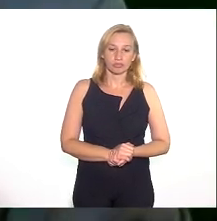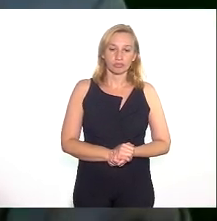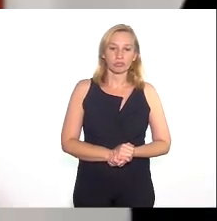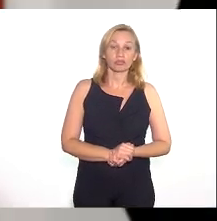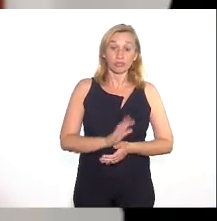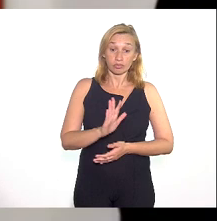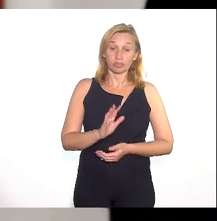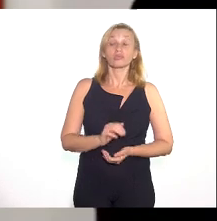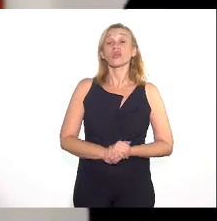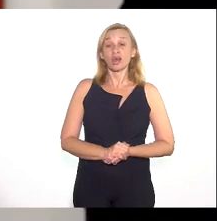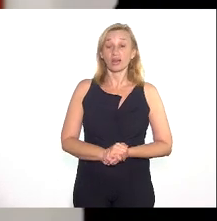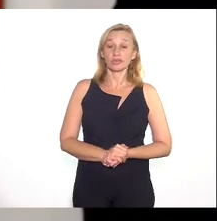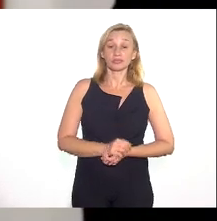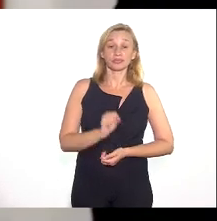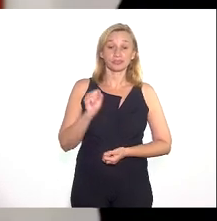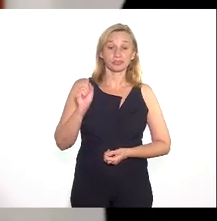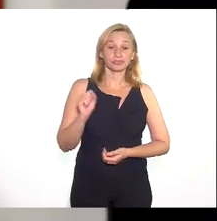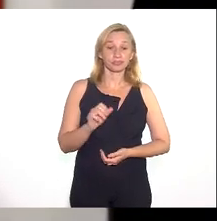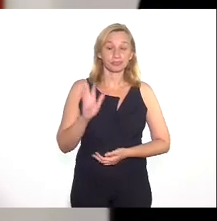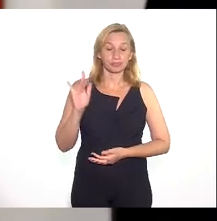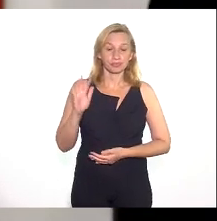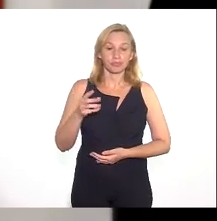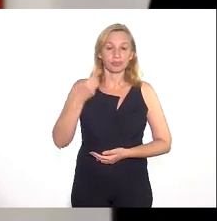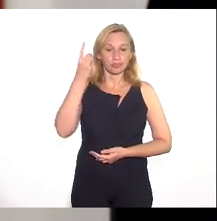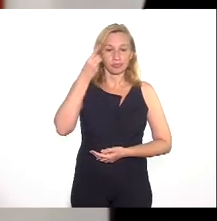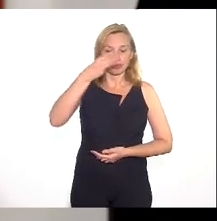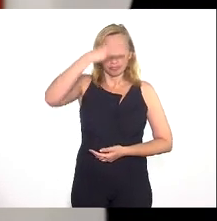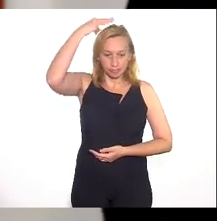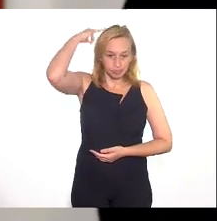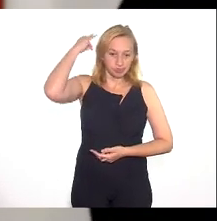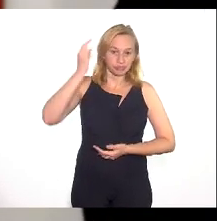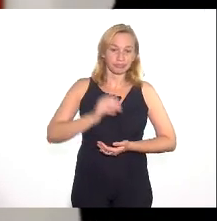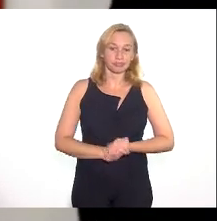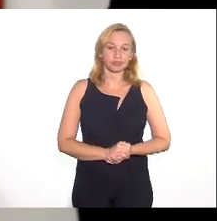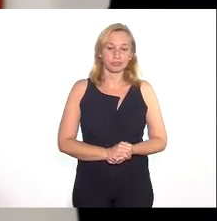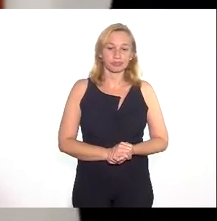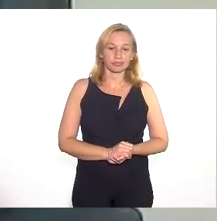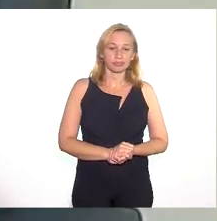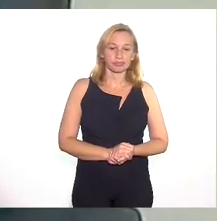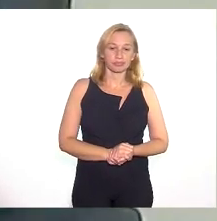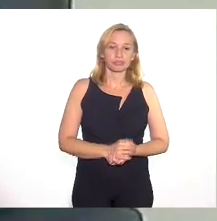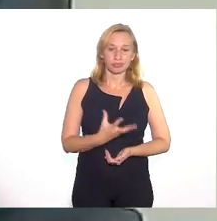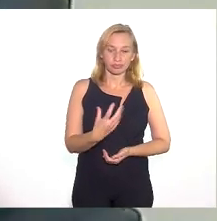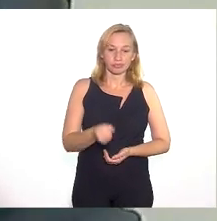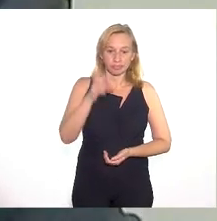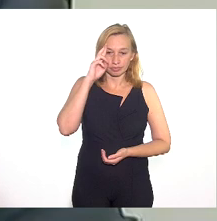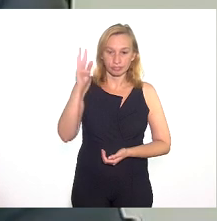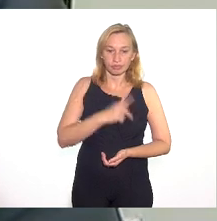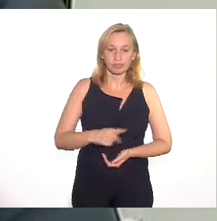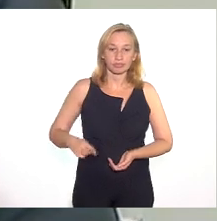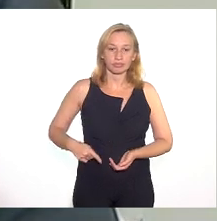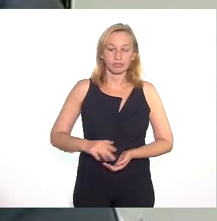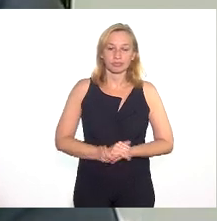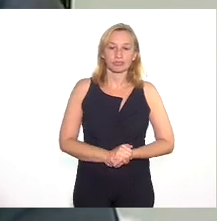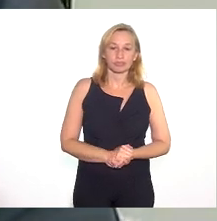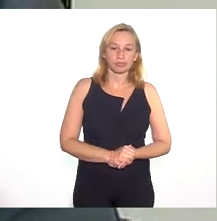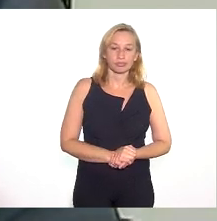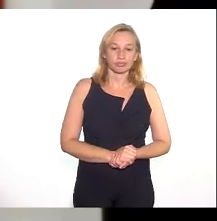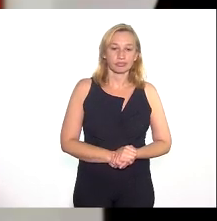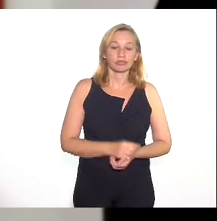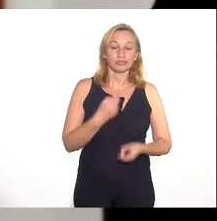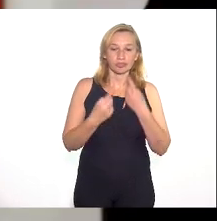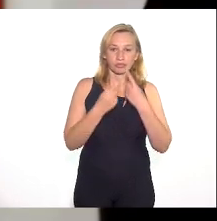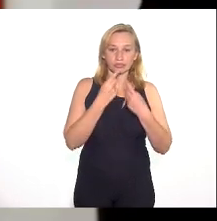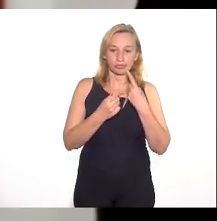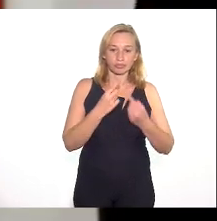Já está na área, Márcio? Eu estou aqui, presidente. Deputado Márcio Pacheco. Parecer é favorável, presidente. Pareceres